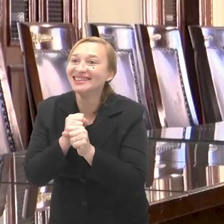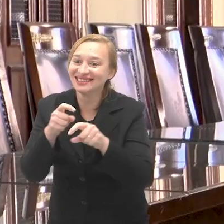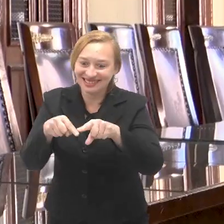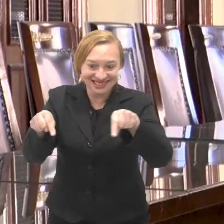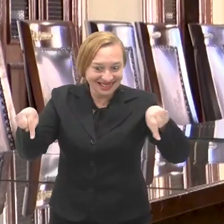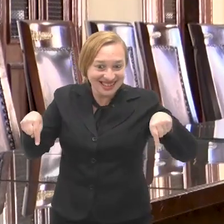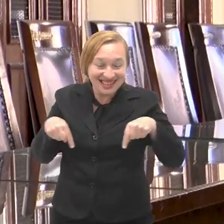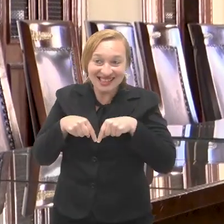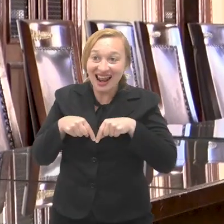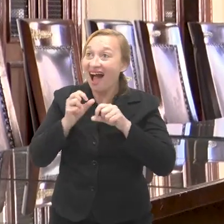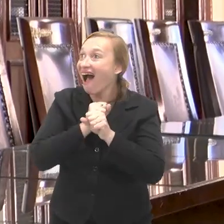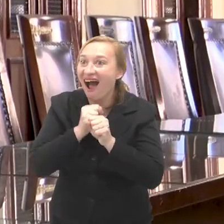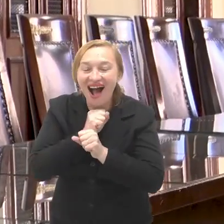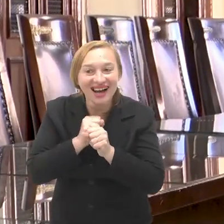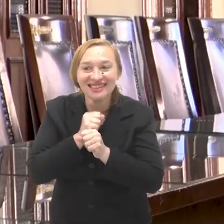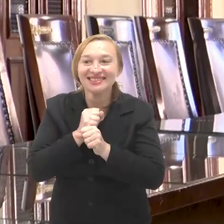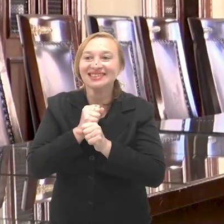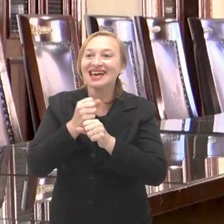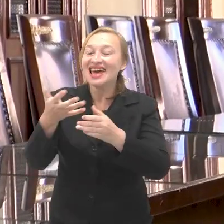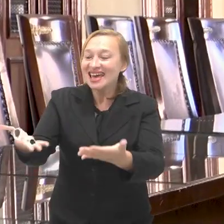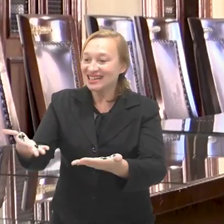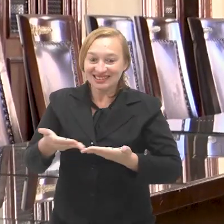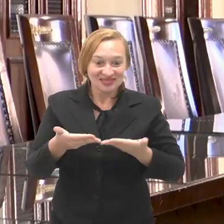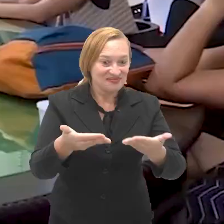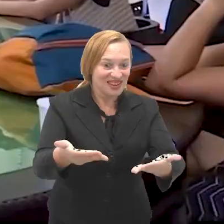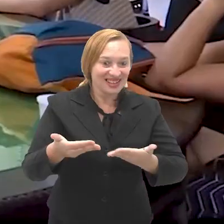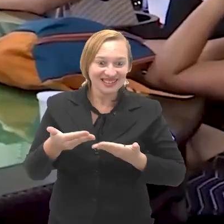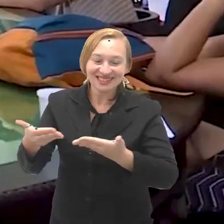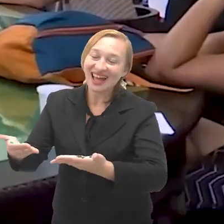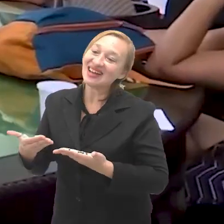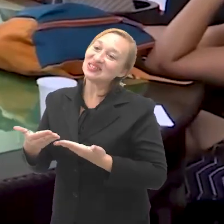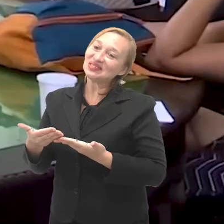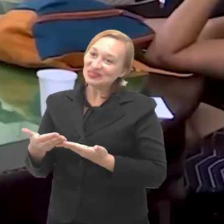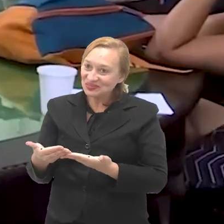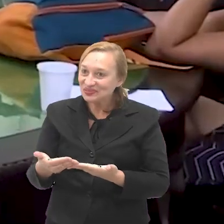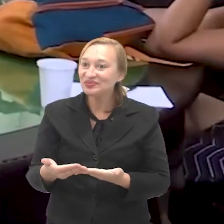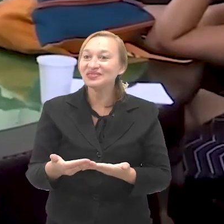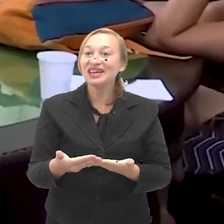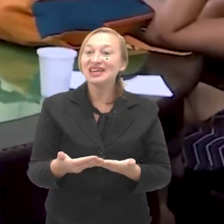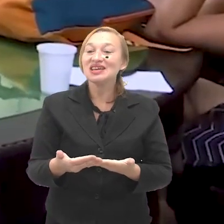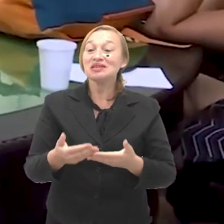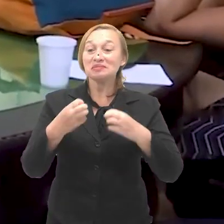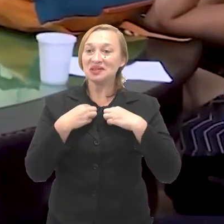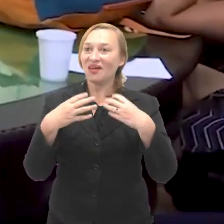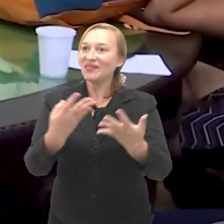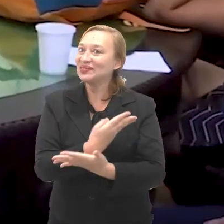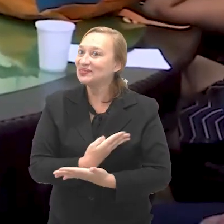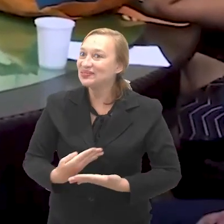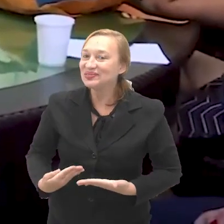Foram muitos anos nessa sala, muitos anos, recebendo os convidados para as